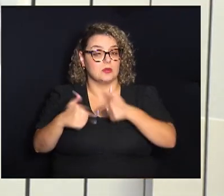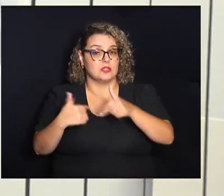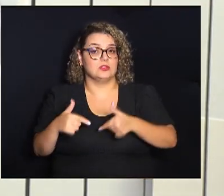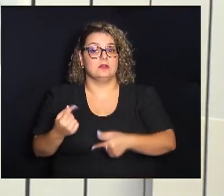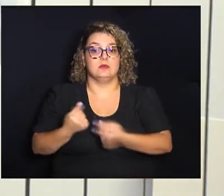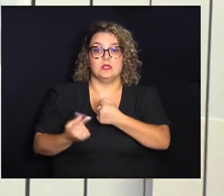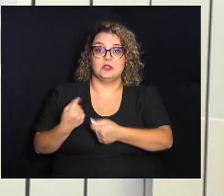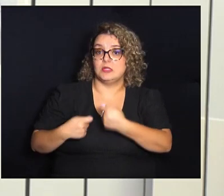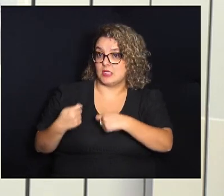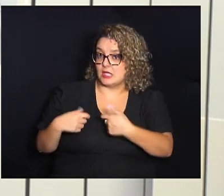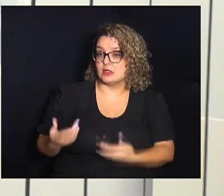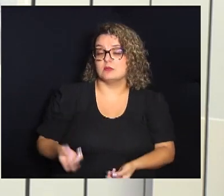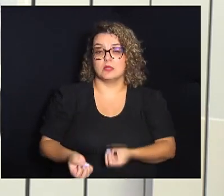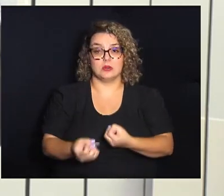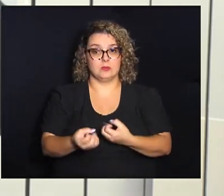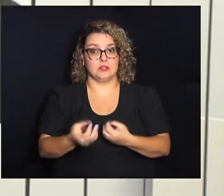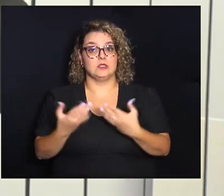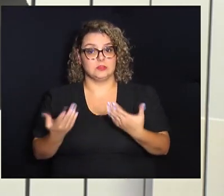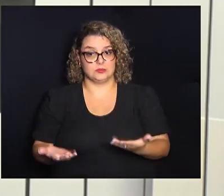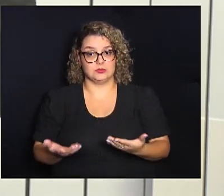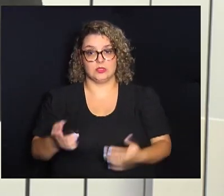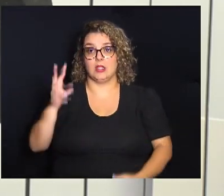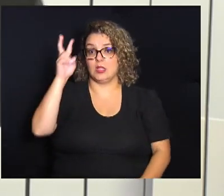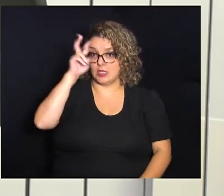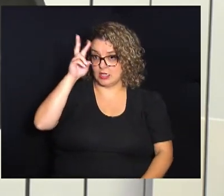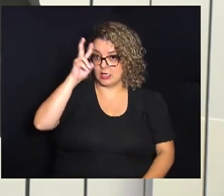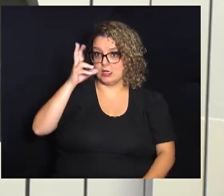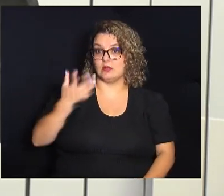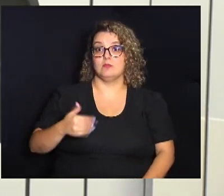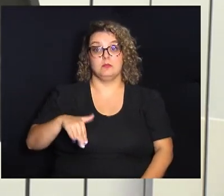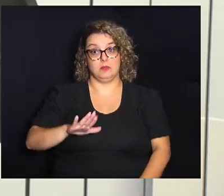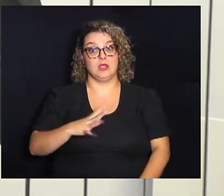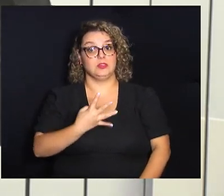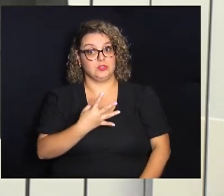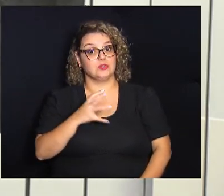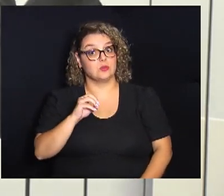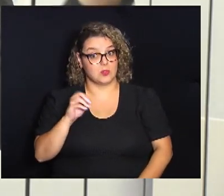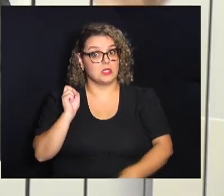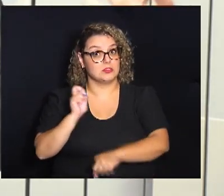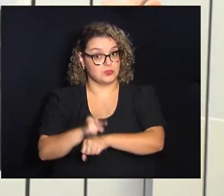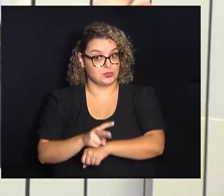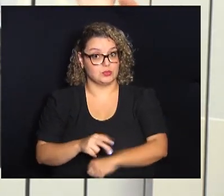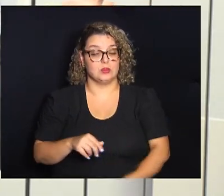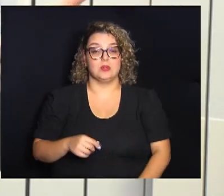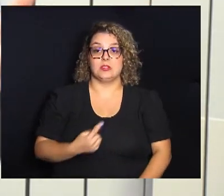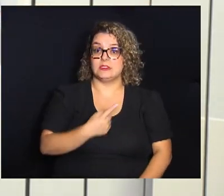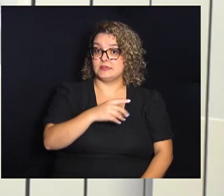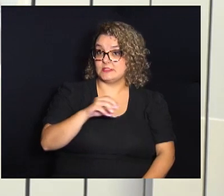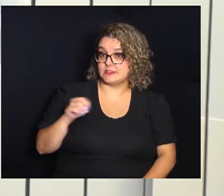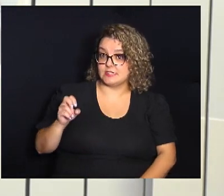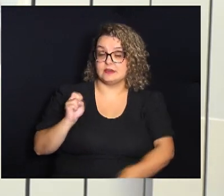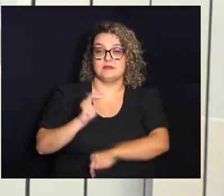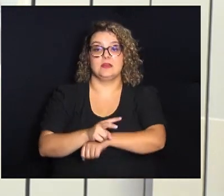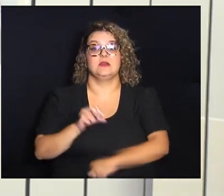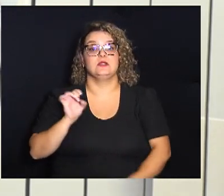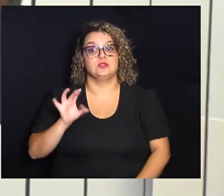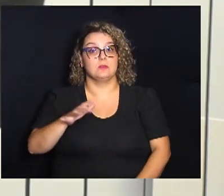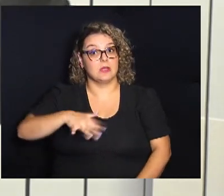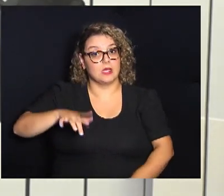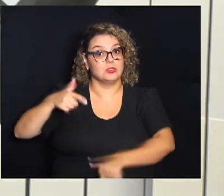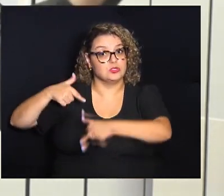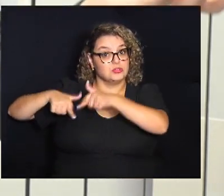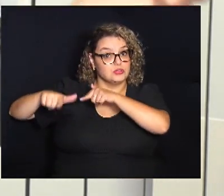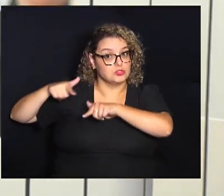pelas informações. Então, lembrando, né, mais de 400 vagas, 100 vagas só para o setor de logística.